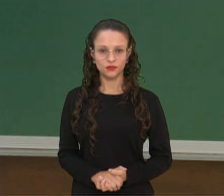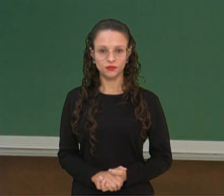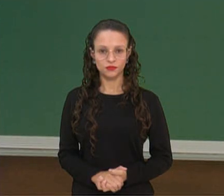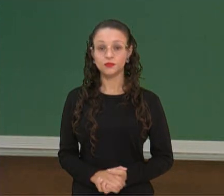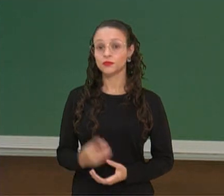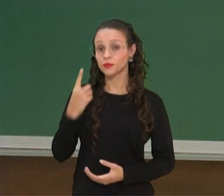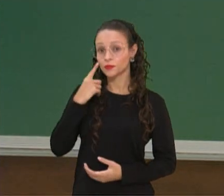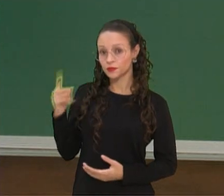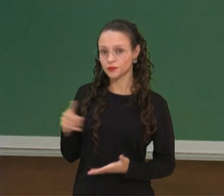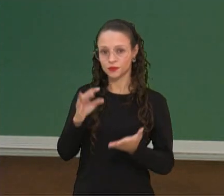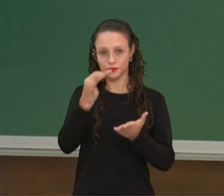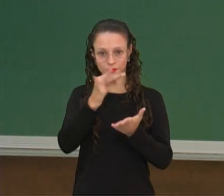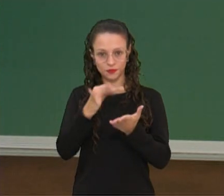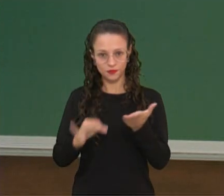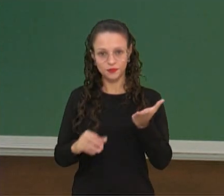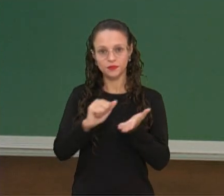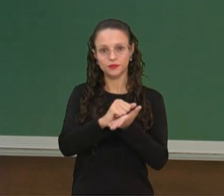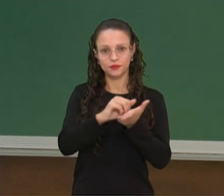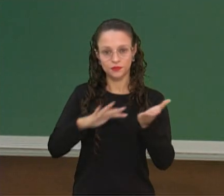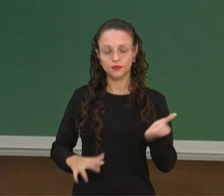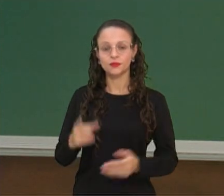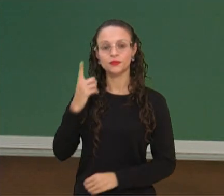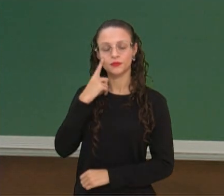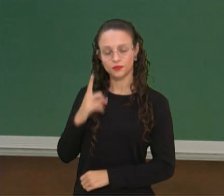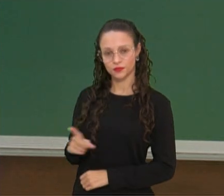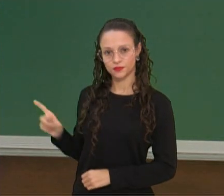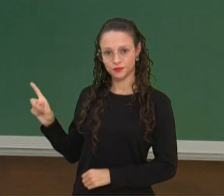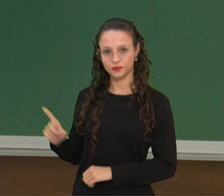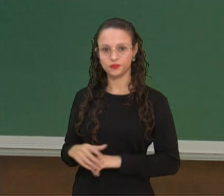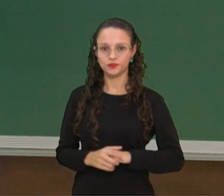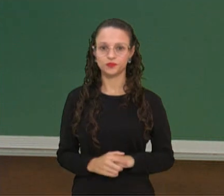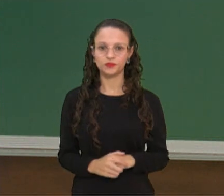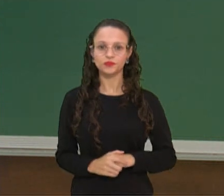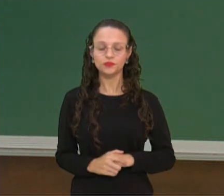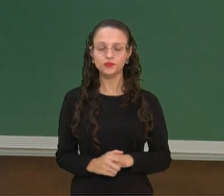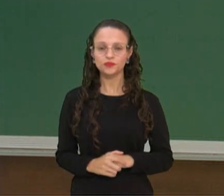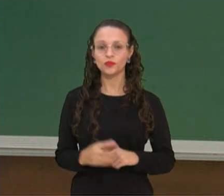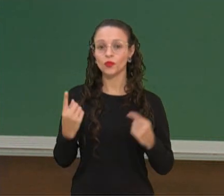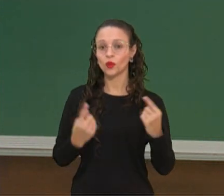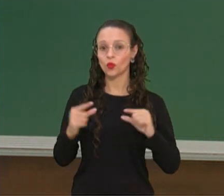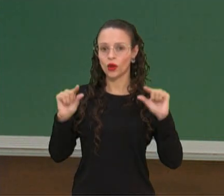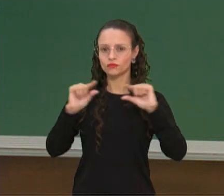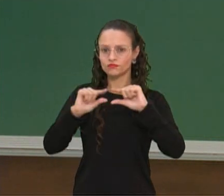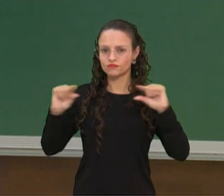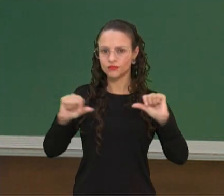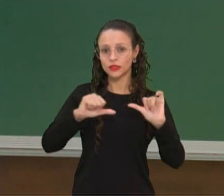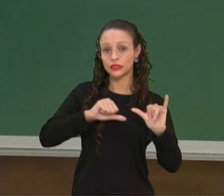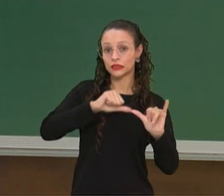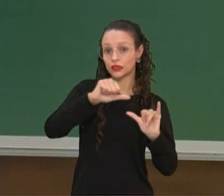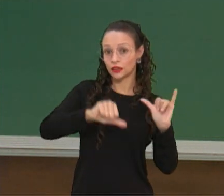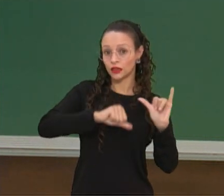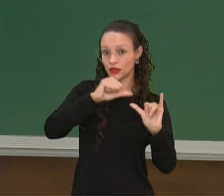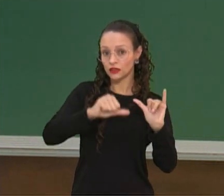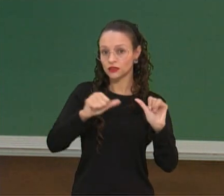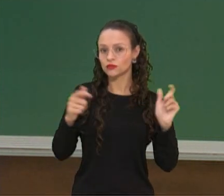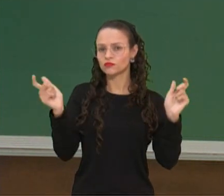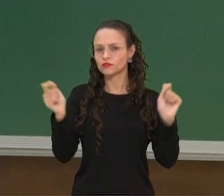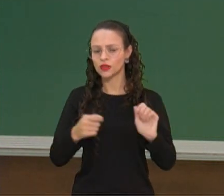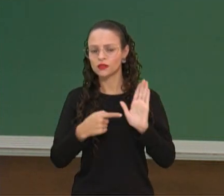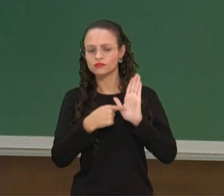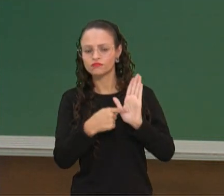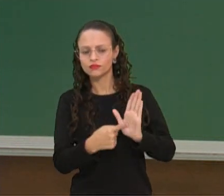Vamos para a correção da nossa atividade? Olha só. Qual das reações a seguir permite definir a entalpia